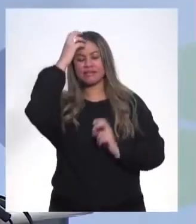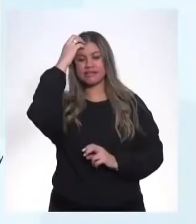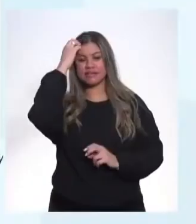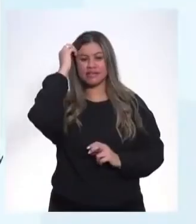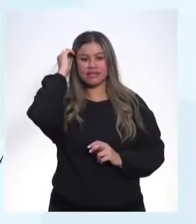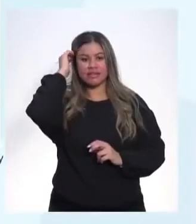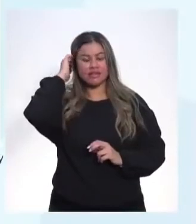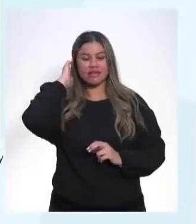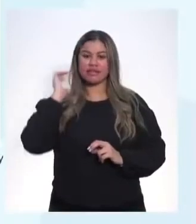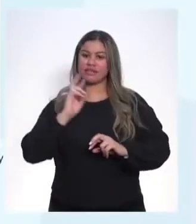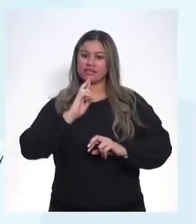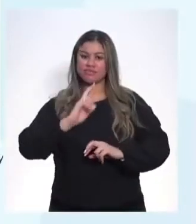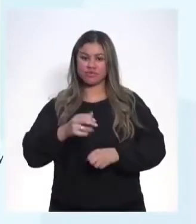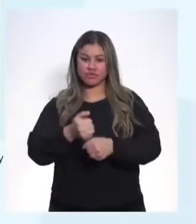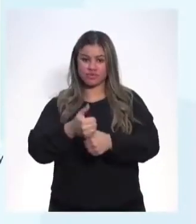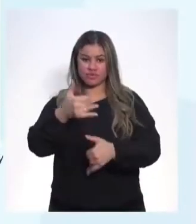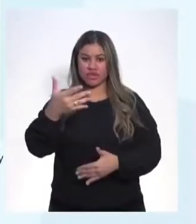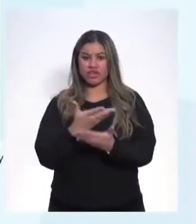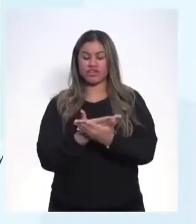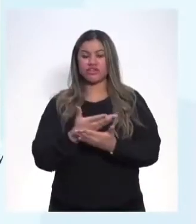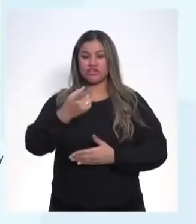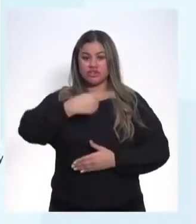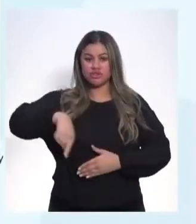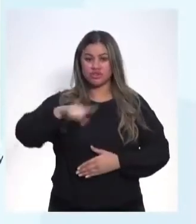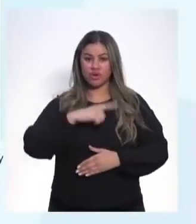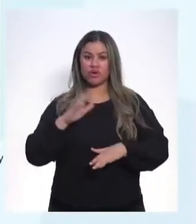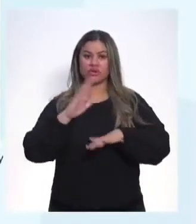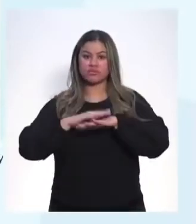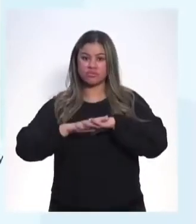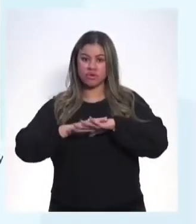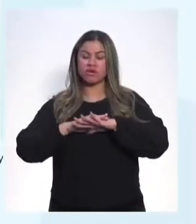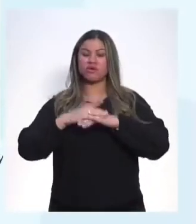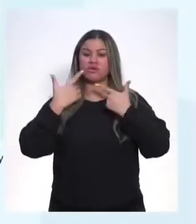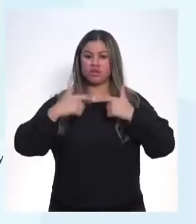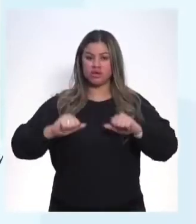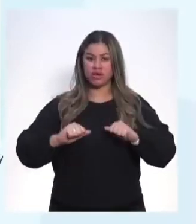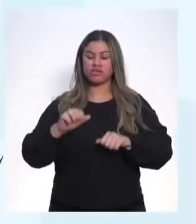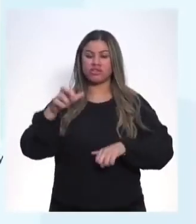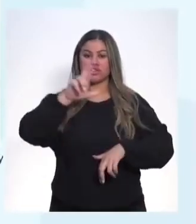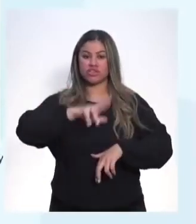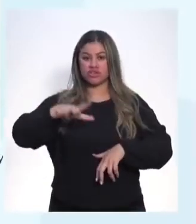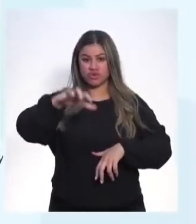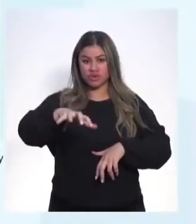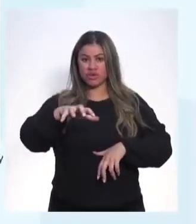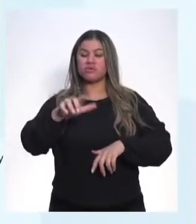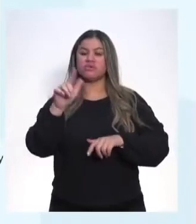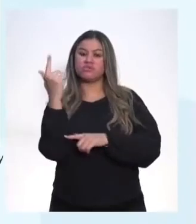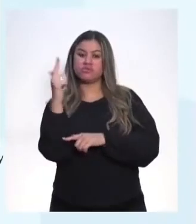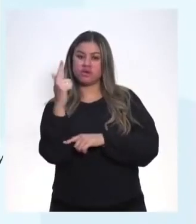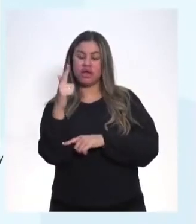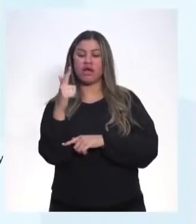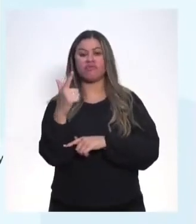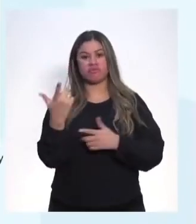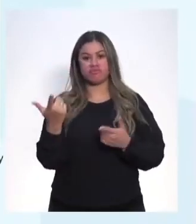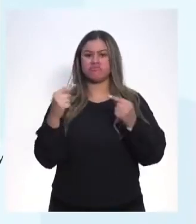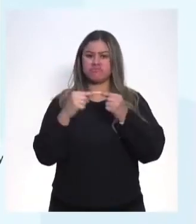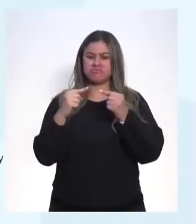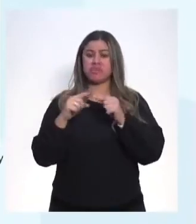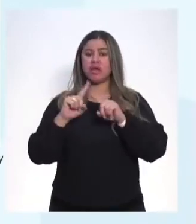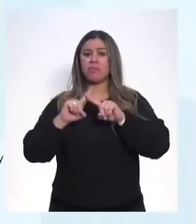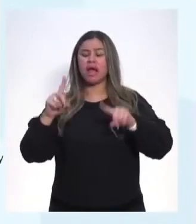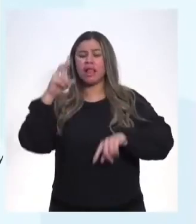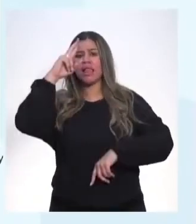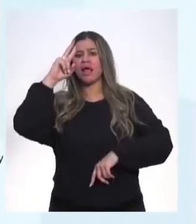pessoal. Nós já trabalhamos a variação de linguagem regional ou geográfica em outras aulas, certo? O que você se lembra